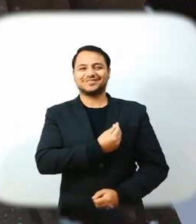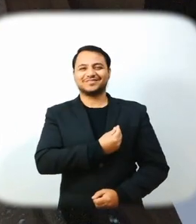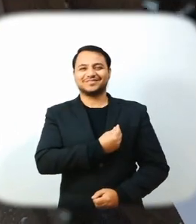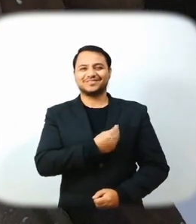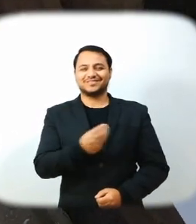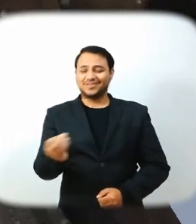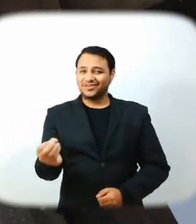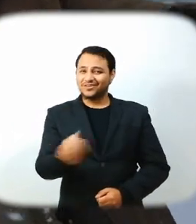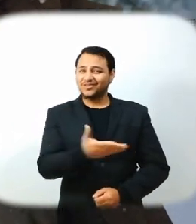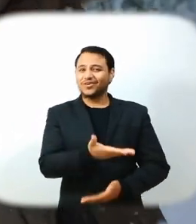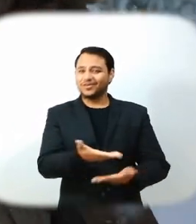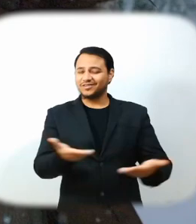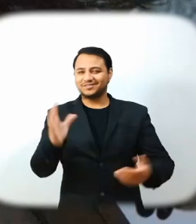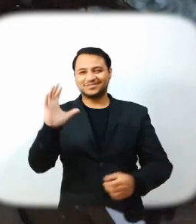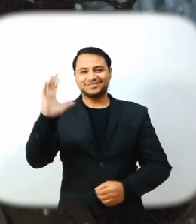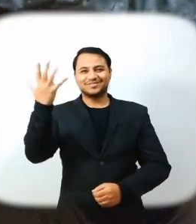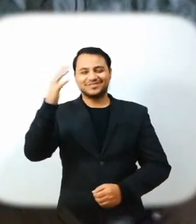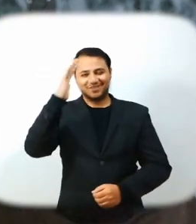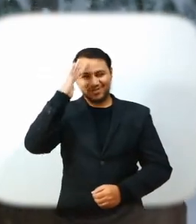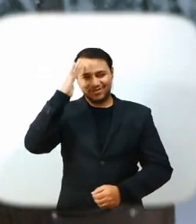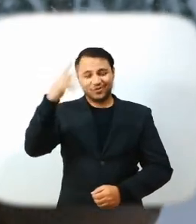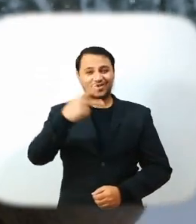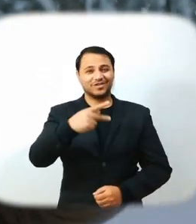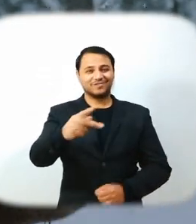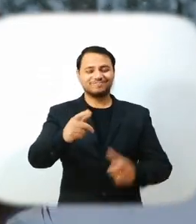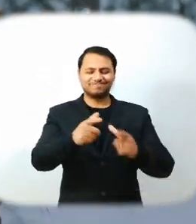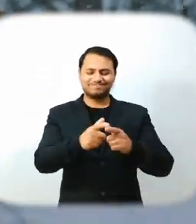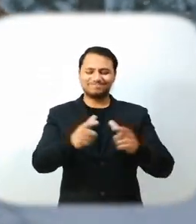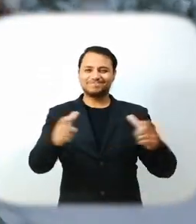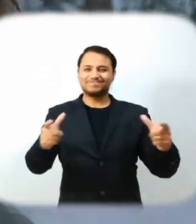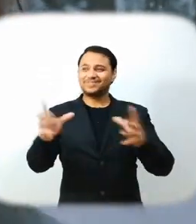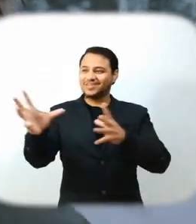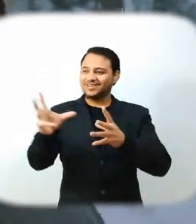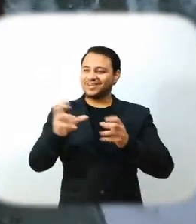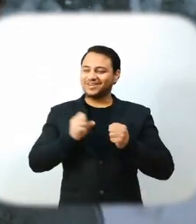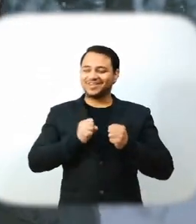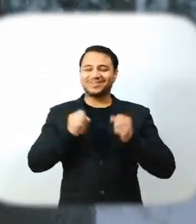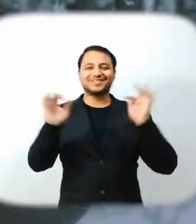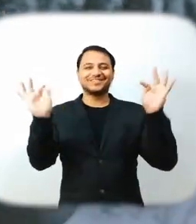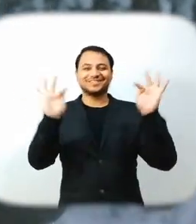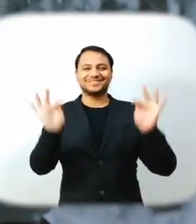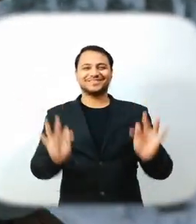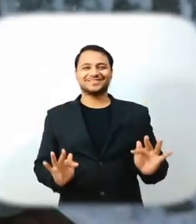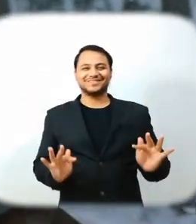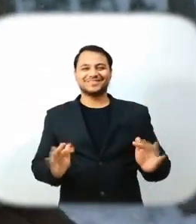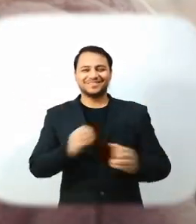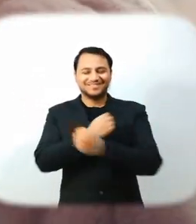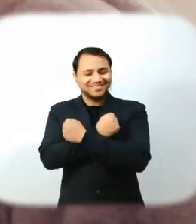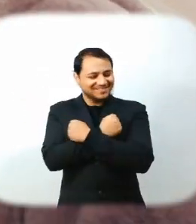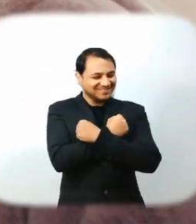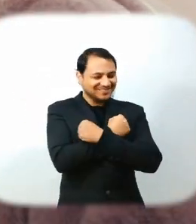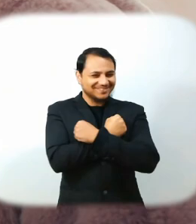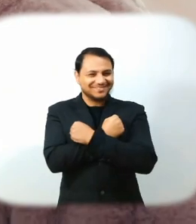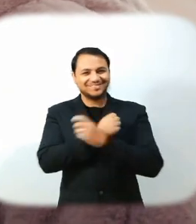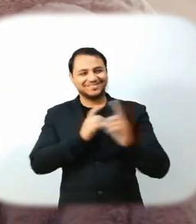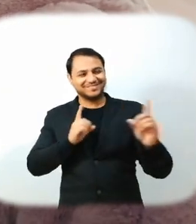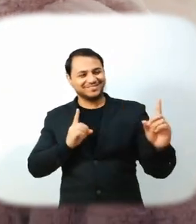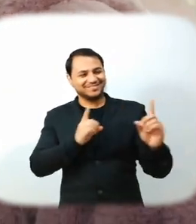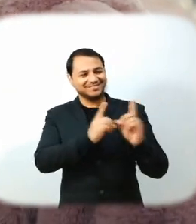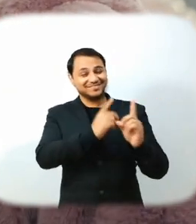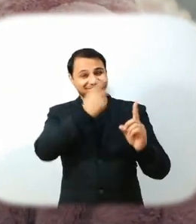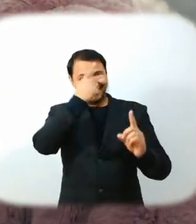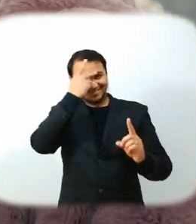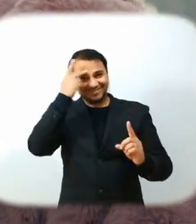vida. Que essa nova estação torne seus sonhos ainda maiores e traga amor e felicidade, com abraços